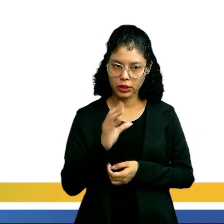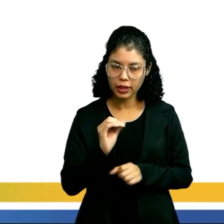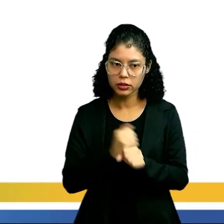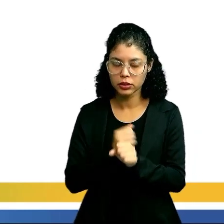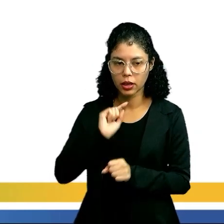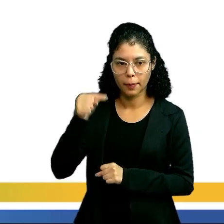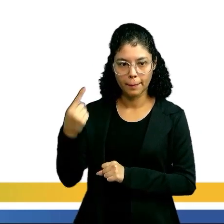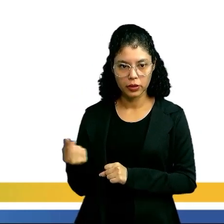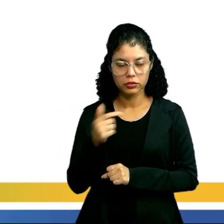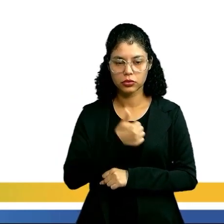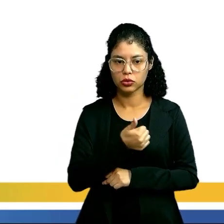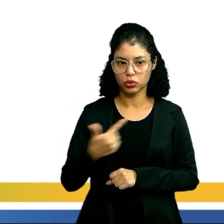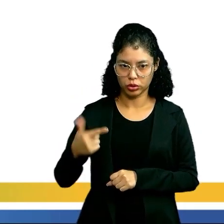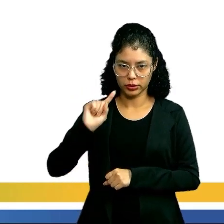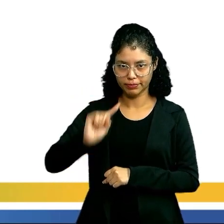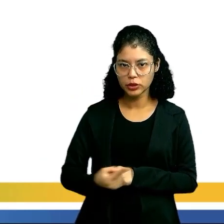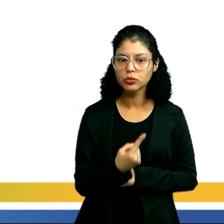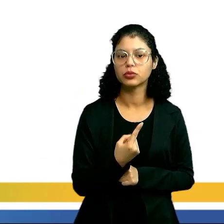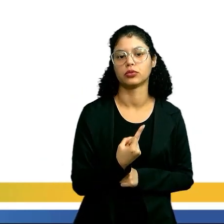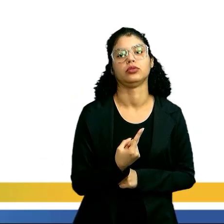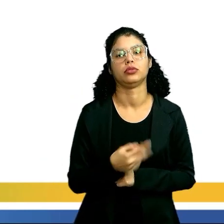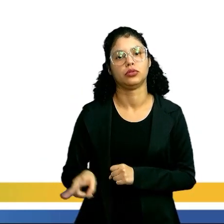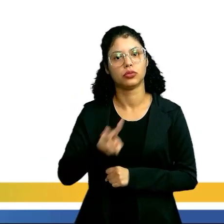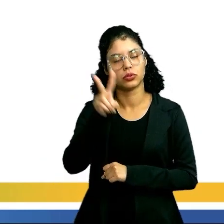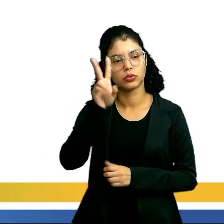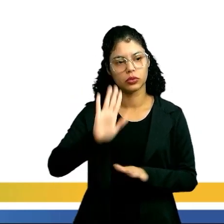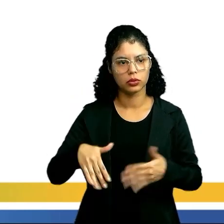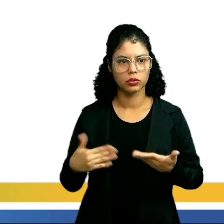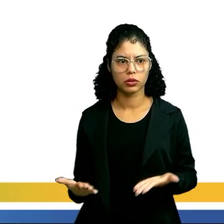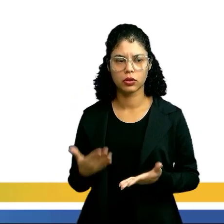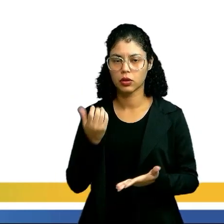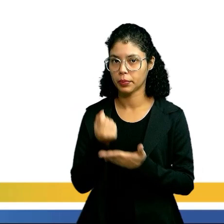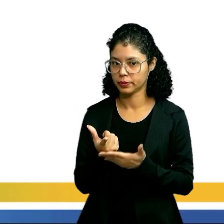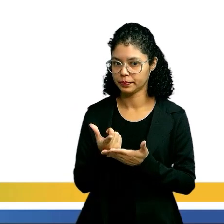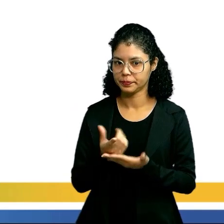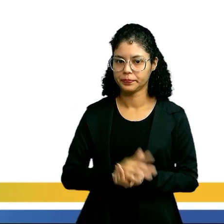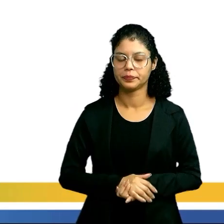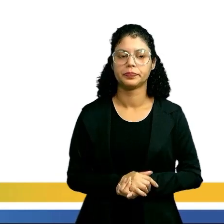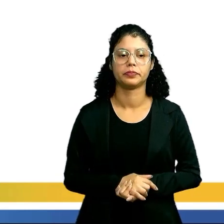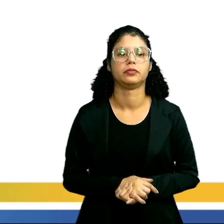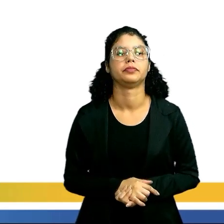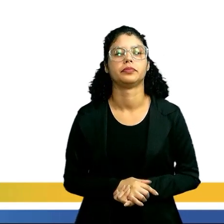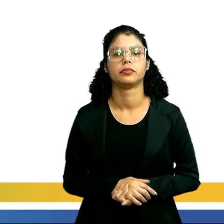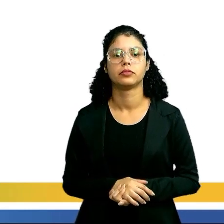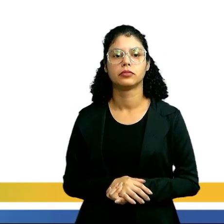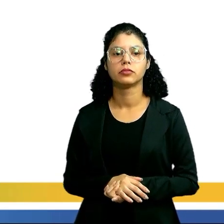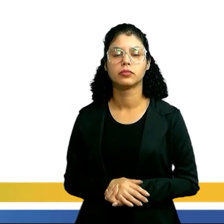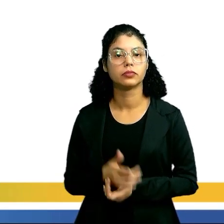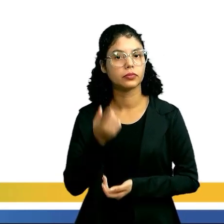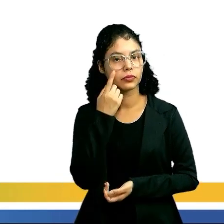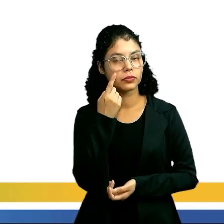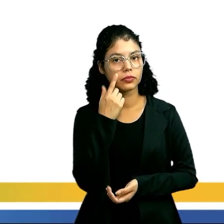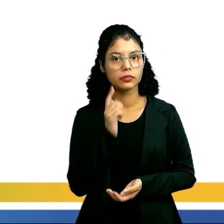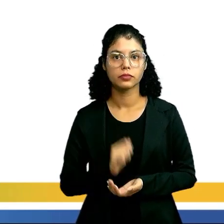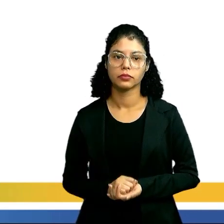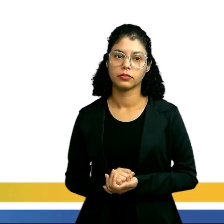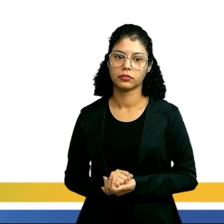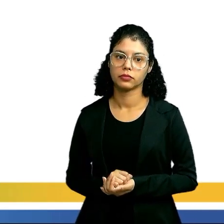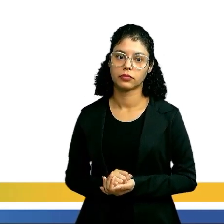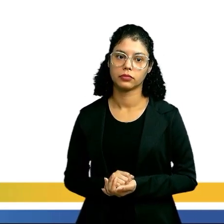anos a máquina estiver valendo 12 mil, determine o valor que ela foi comprada. Presta atenção que ela está